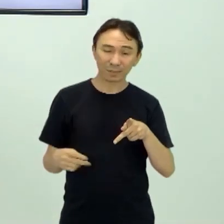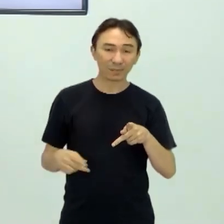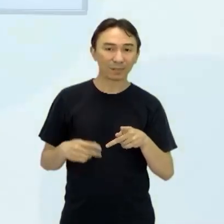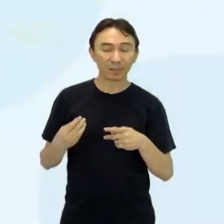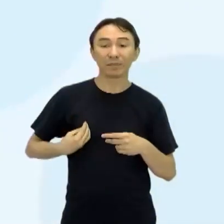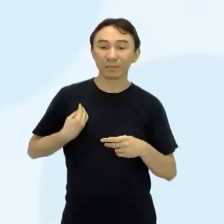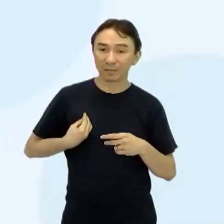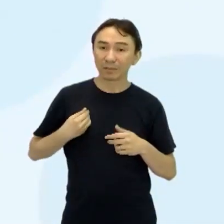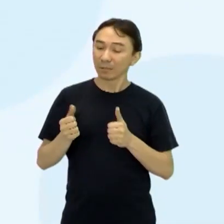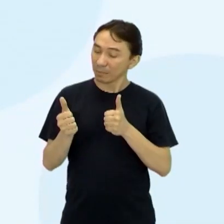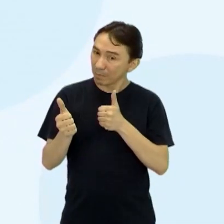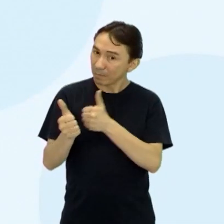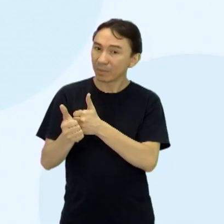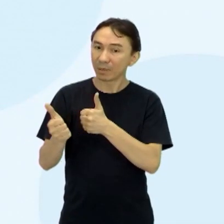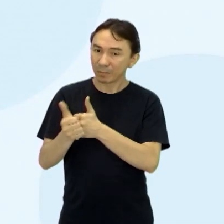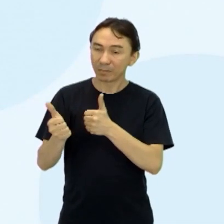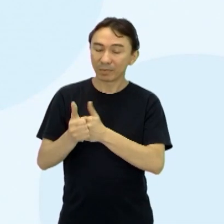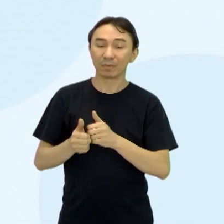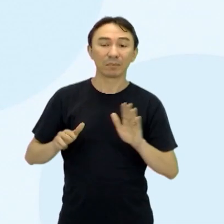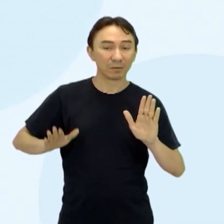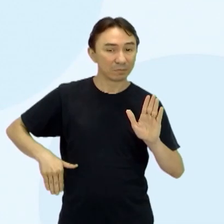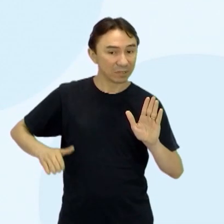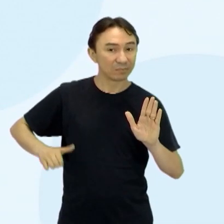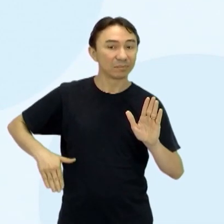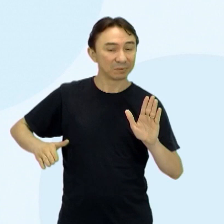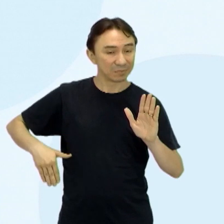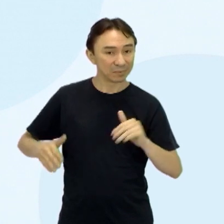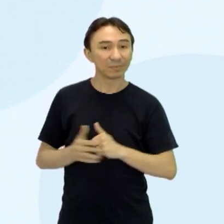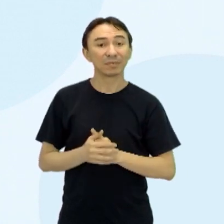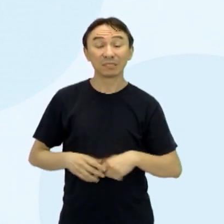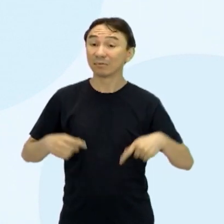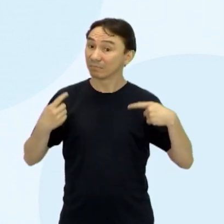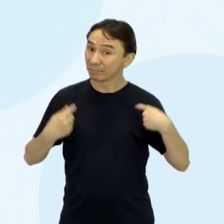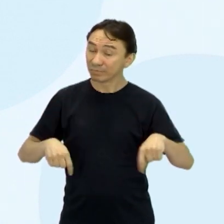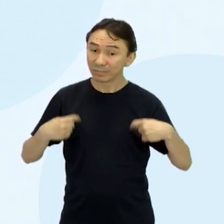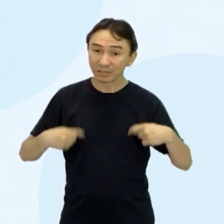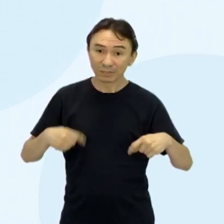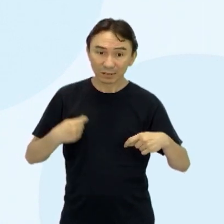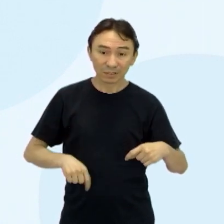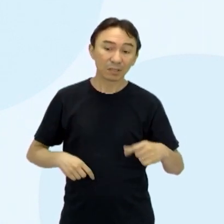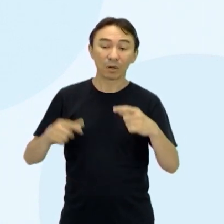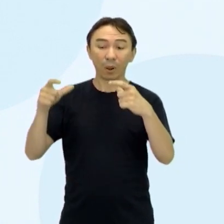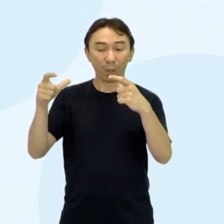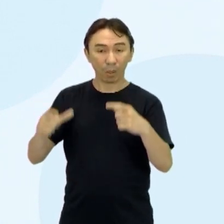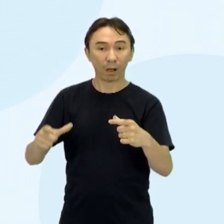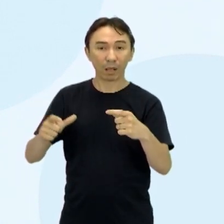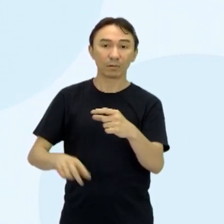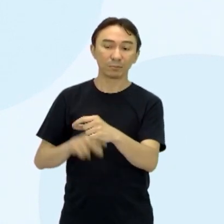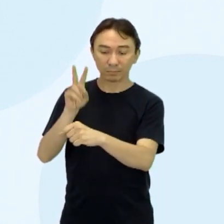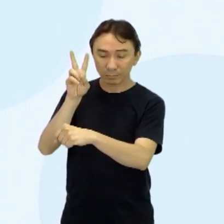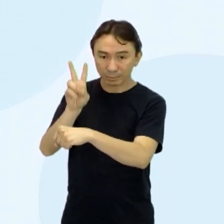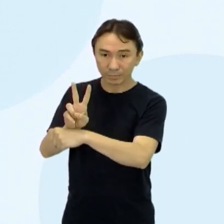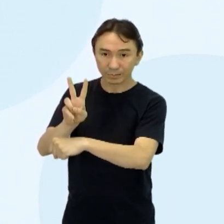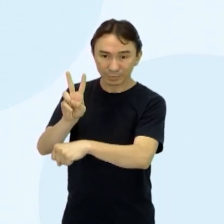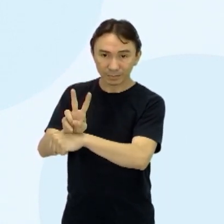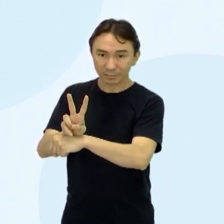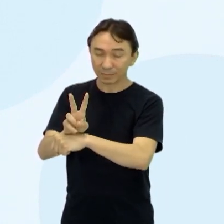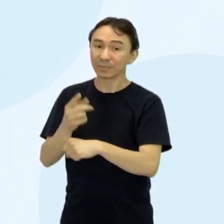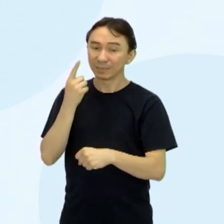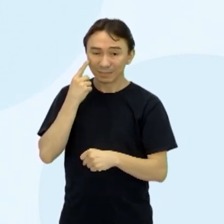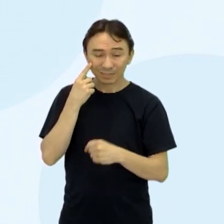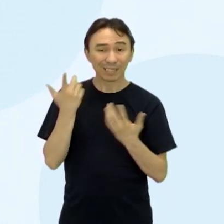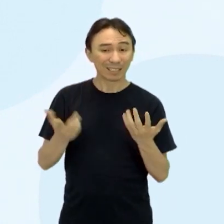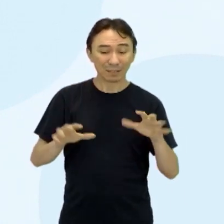aí de 200 quilômetros. Então temos que ter aí unidades de conservação, principalmente quando falamos aí do bioma da Mata